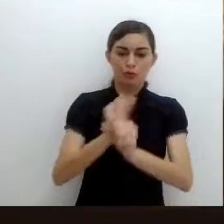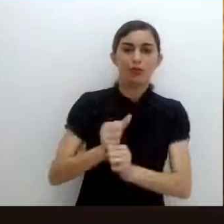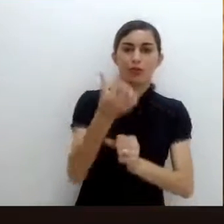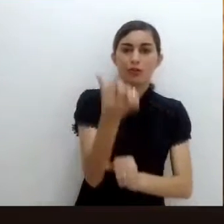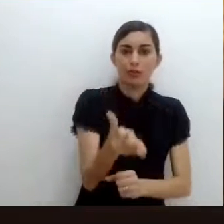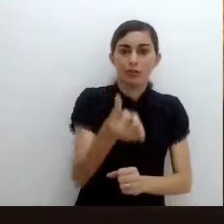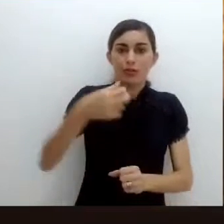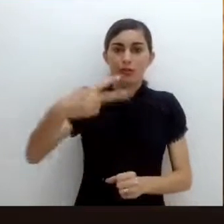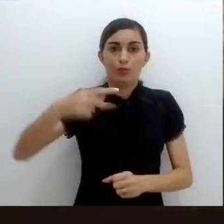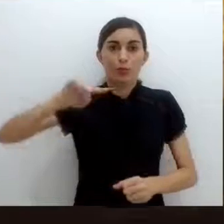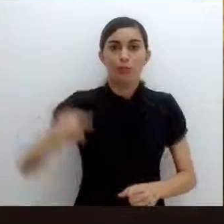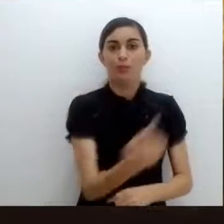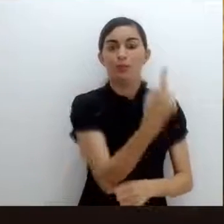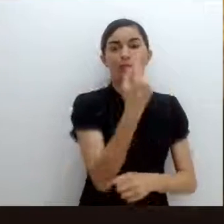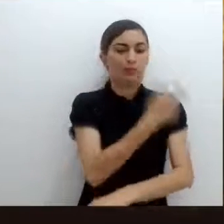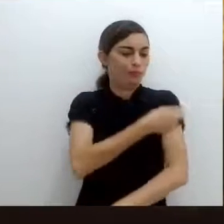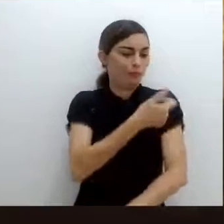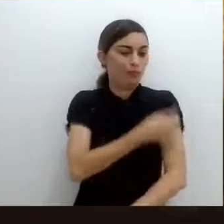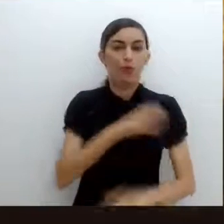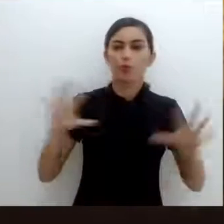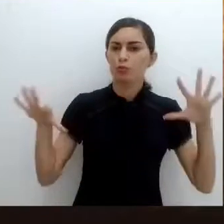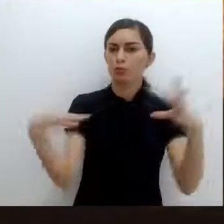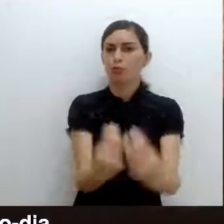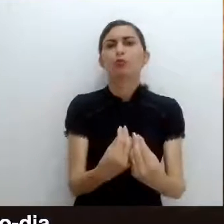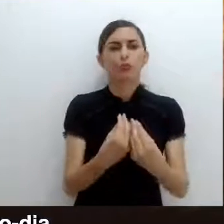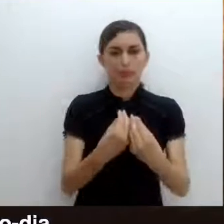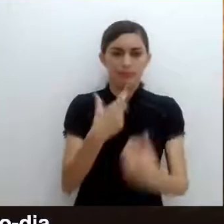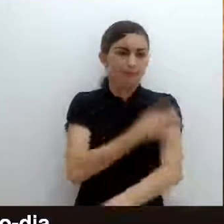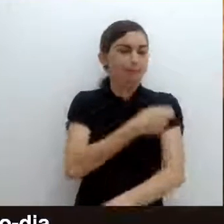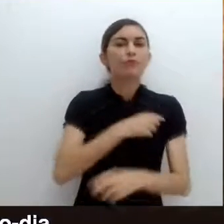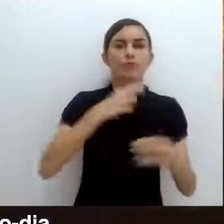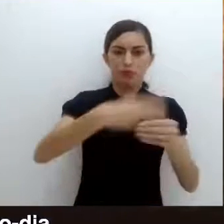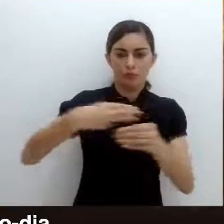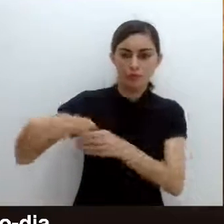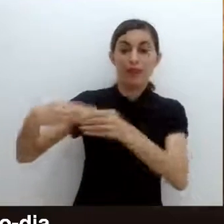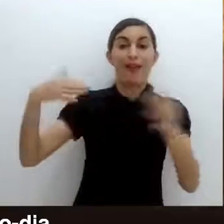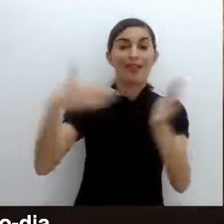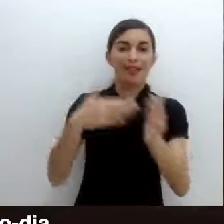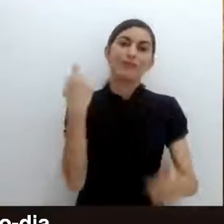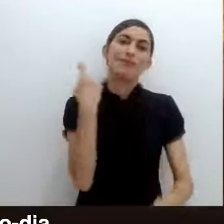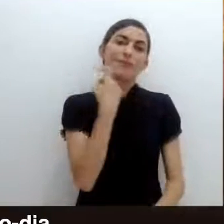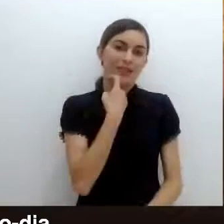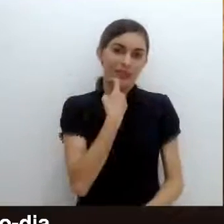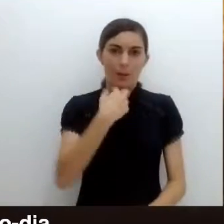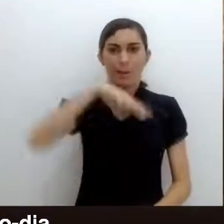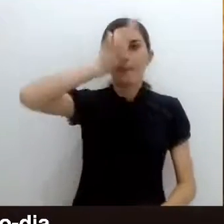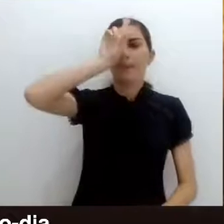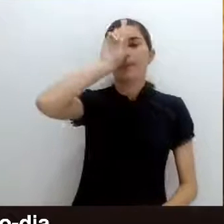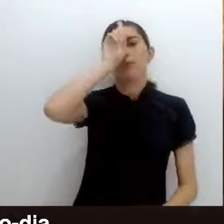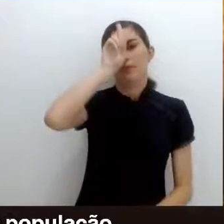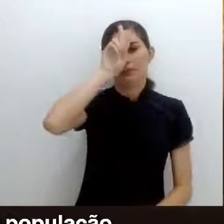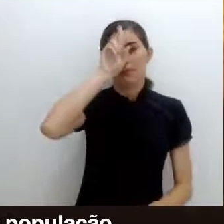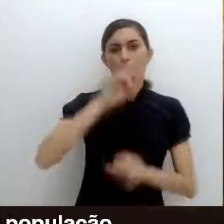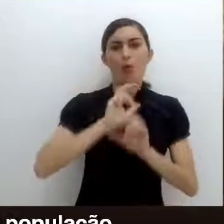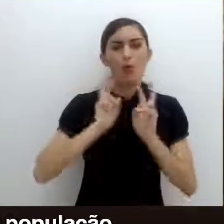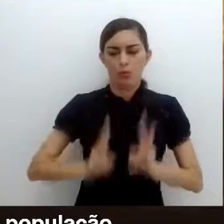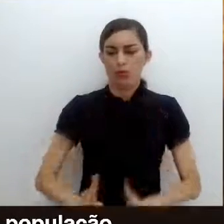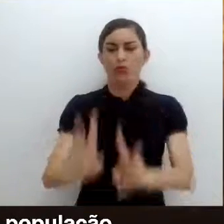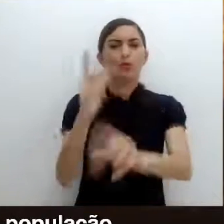total de 62 mil doses. Todas essas vacinas estarão nos municípios até sexta-feira, meio-dia,